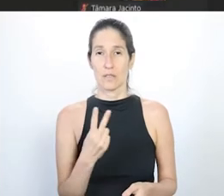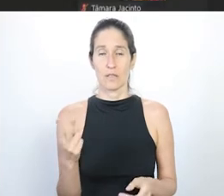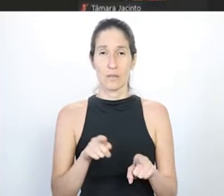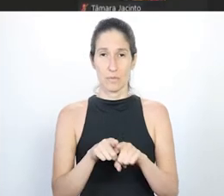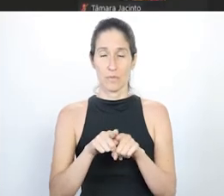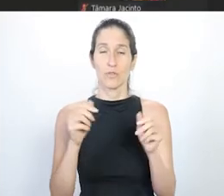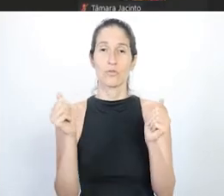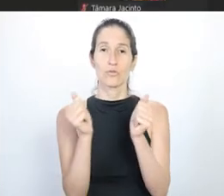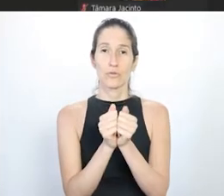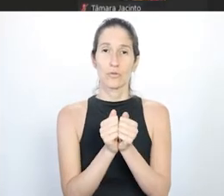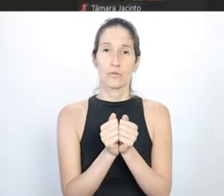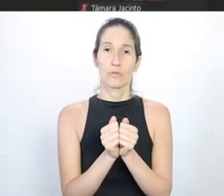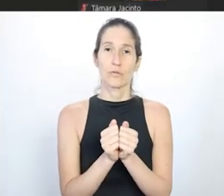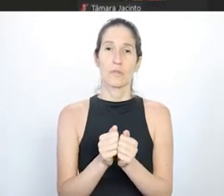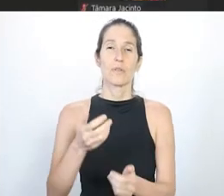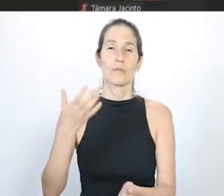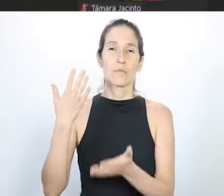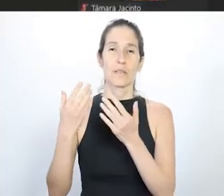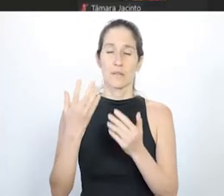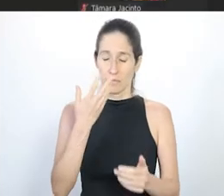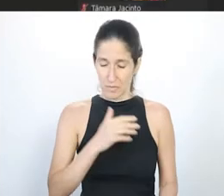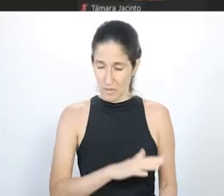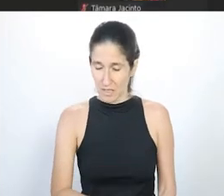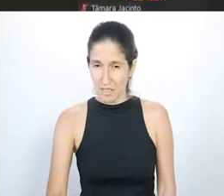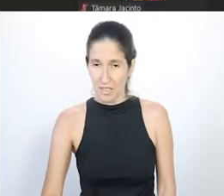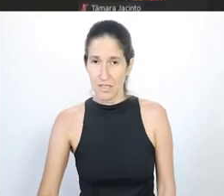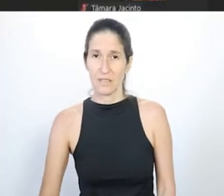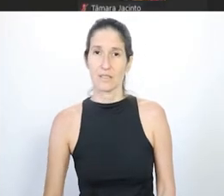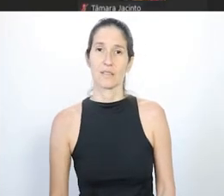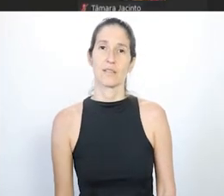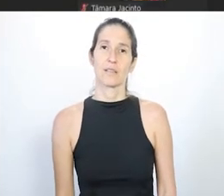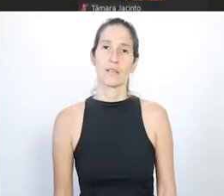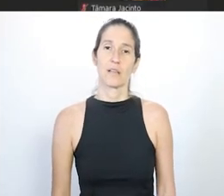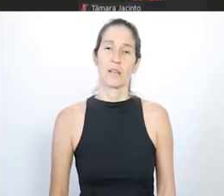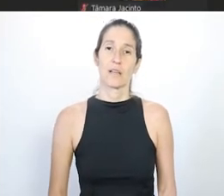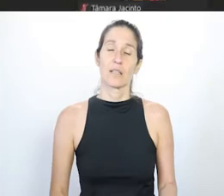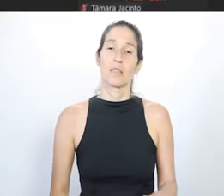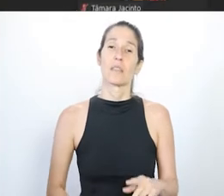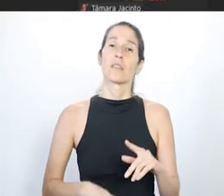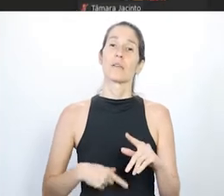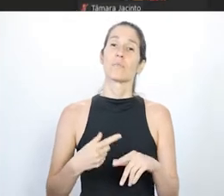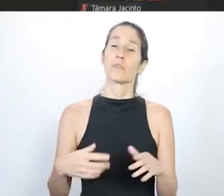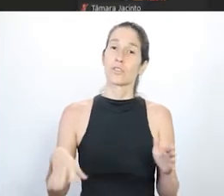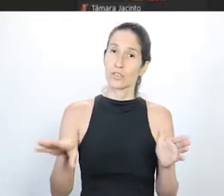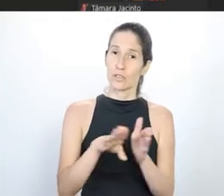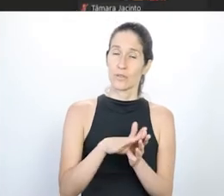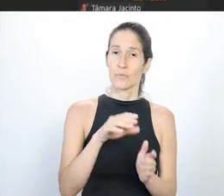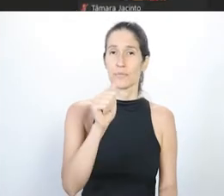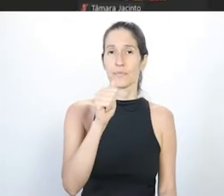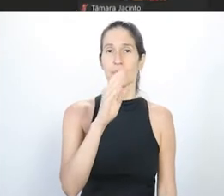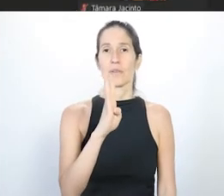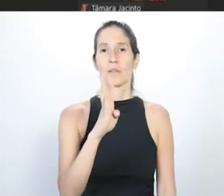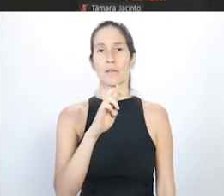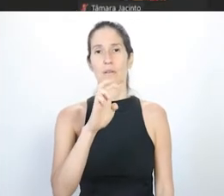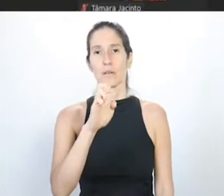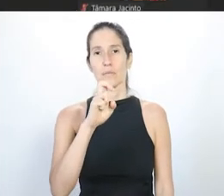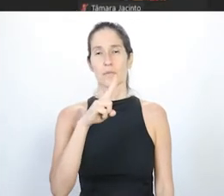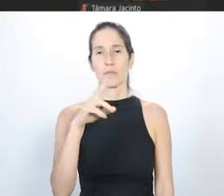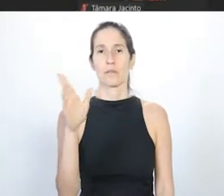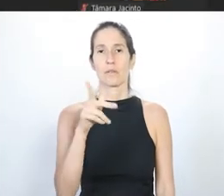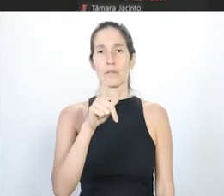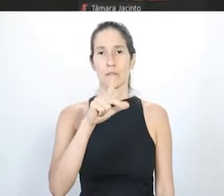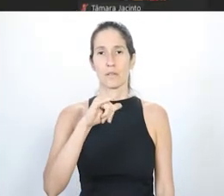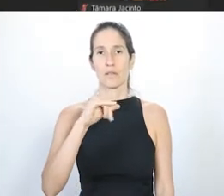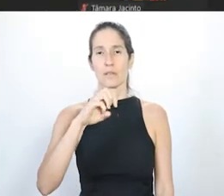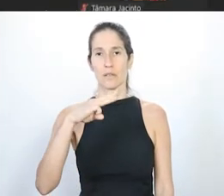era pequena. Depois que ele veio aqui para Abreu e Lima, aí a gente começou a acompanhar ele. A gente ainda tinha, era